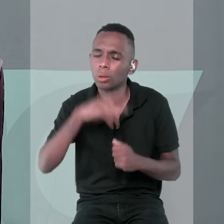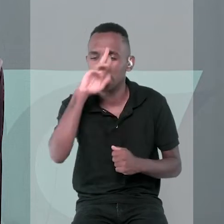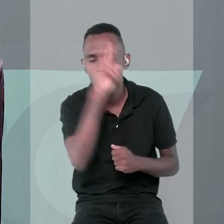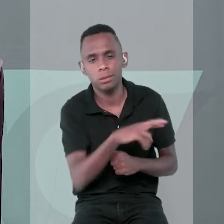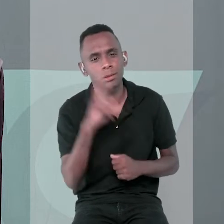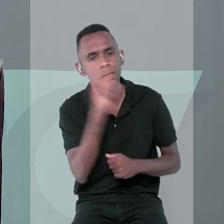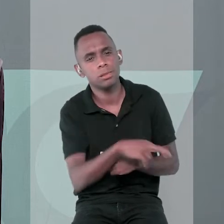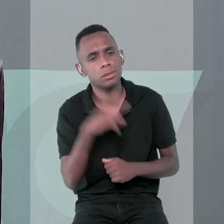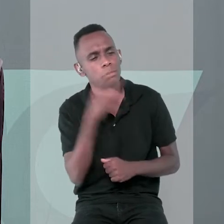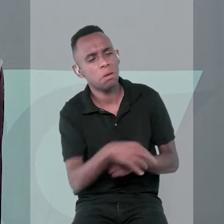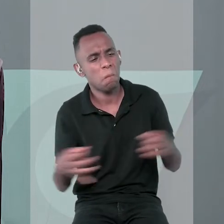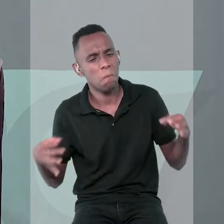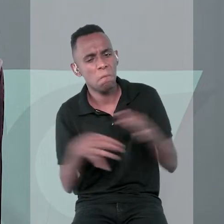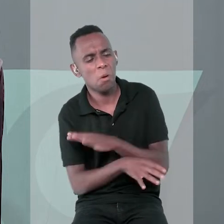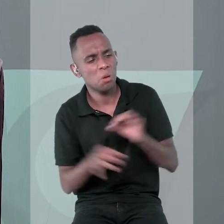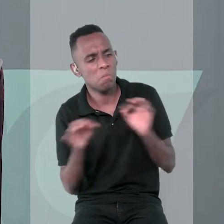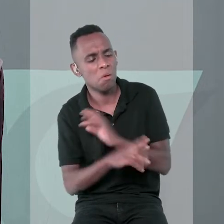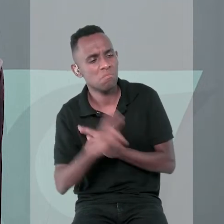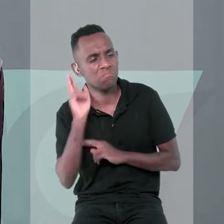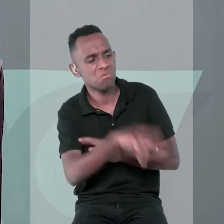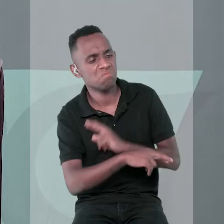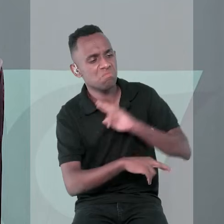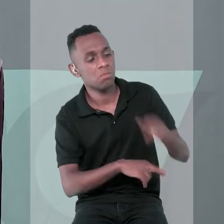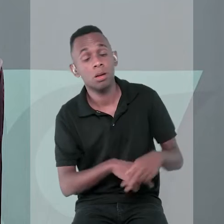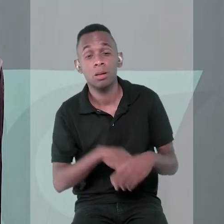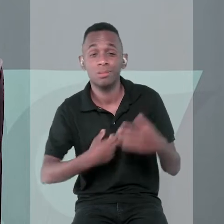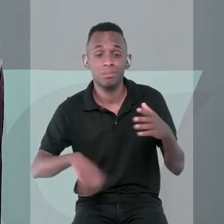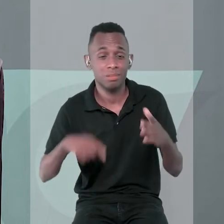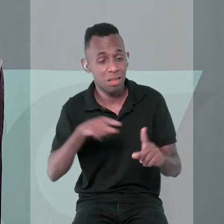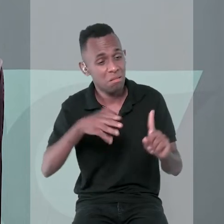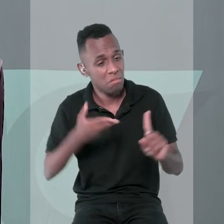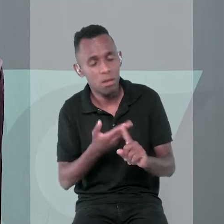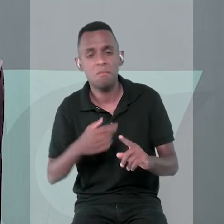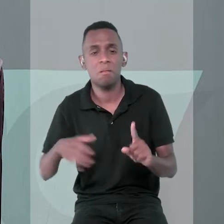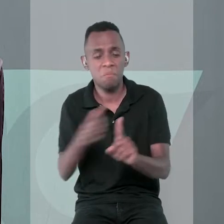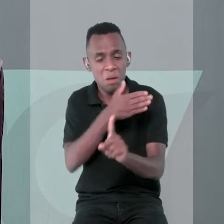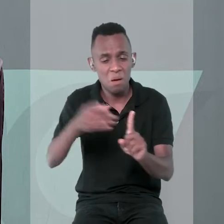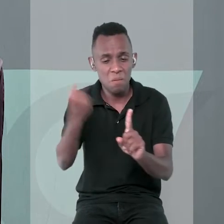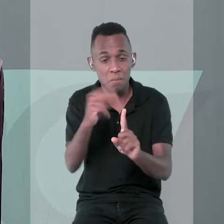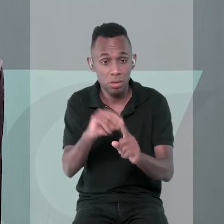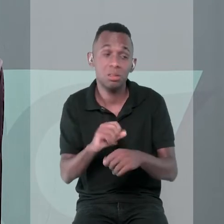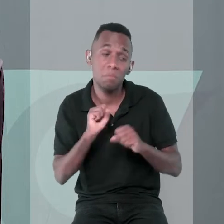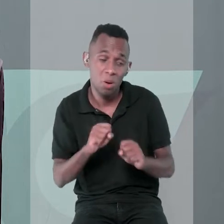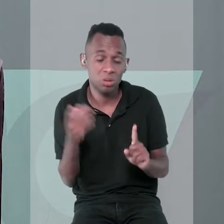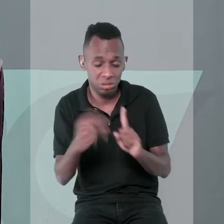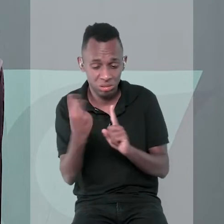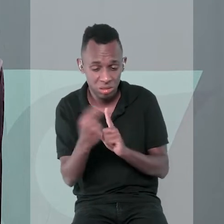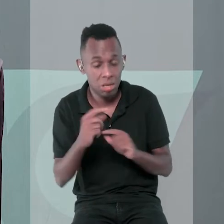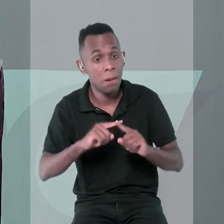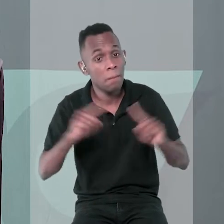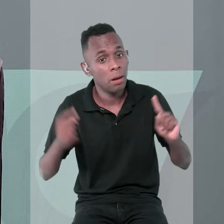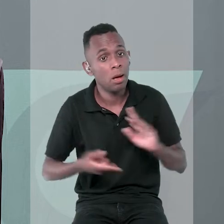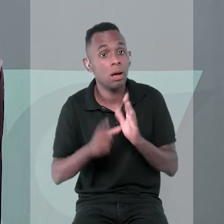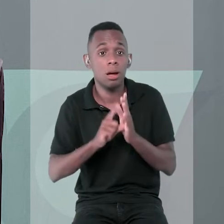respostas eram um bate-pronto, né? Quando ela é condenada, nós vamos te torturar. Aí ele fala assim, você pode me torturar, mas